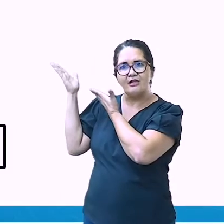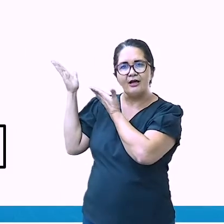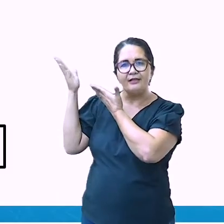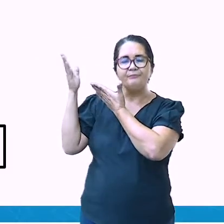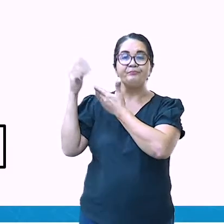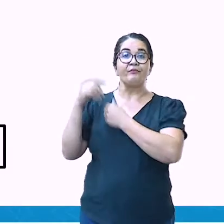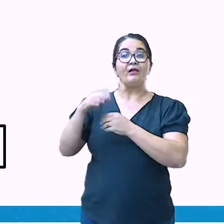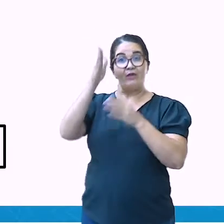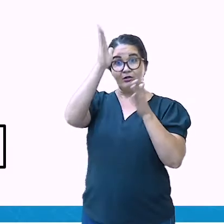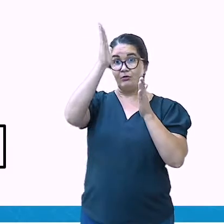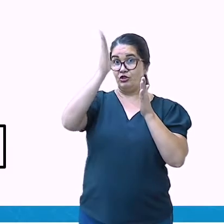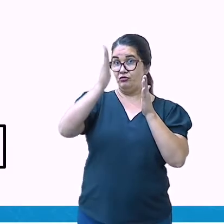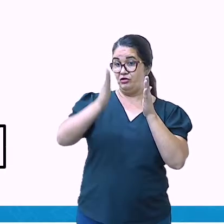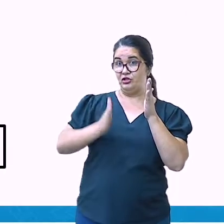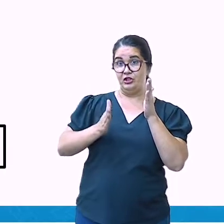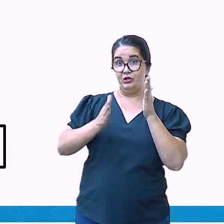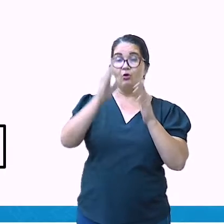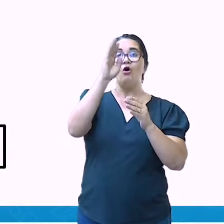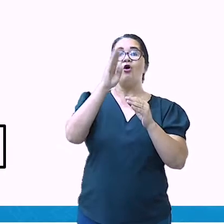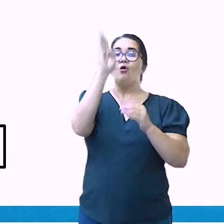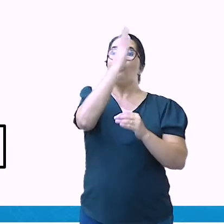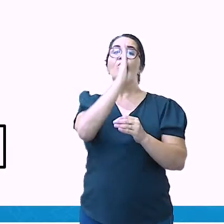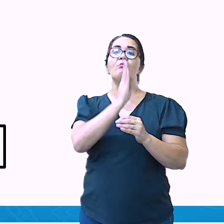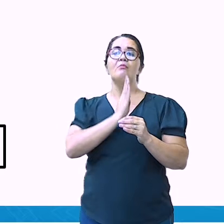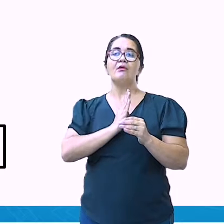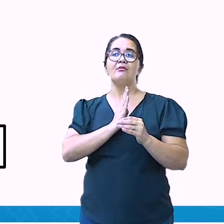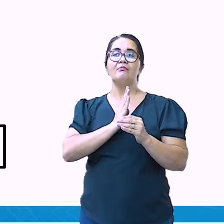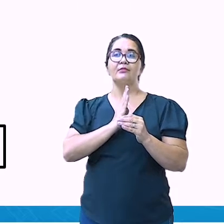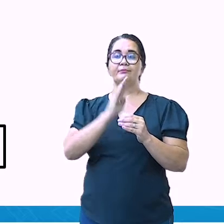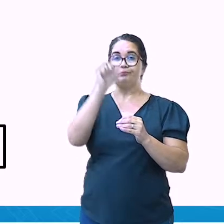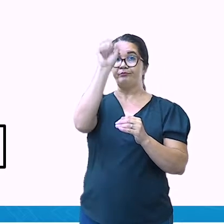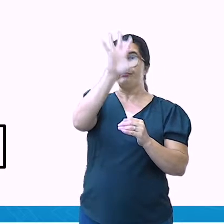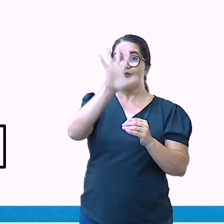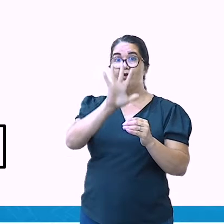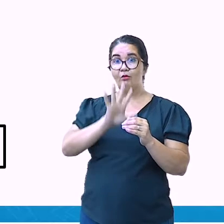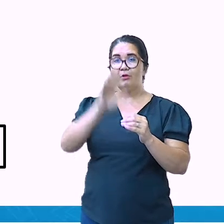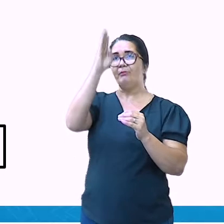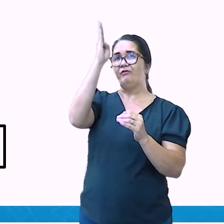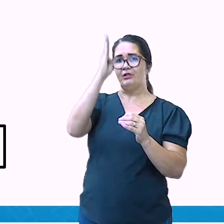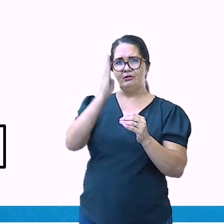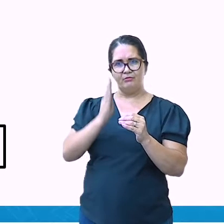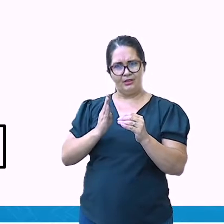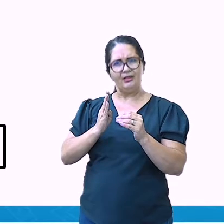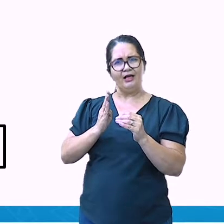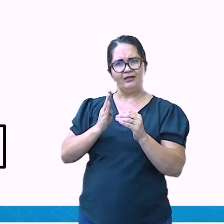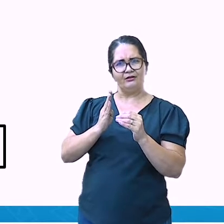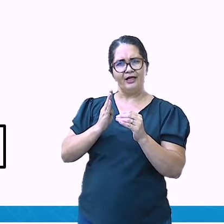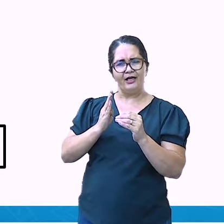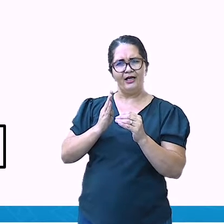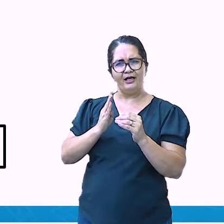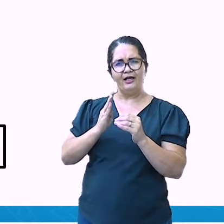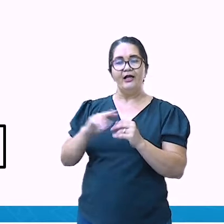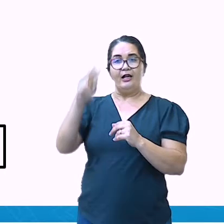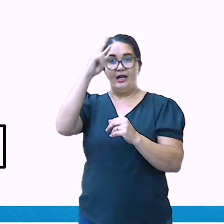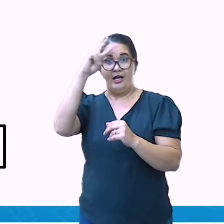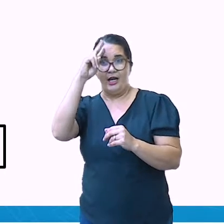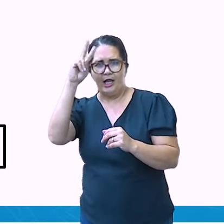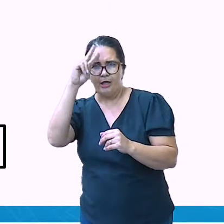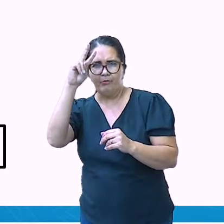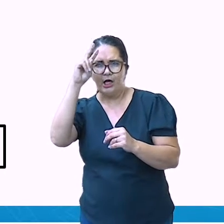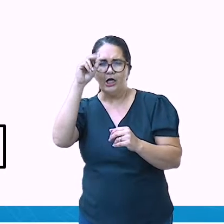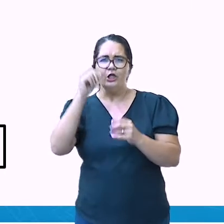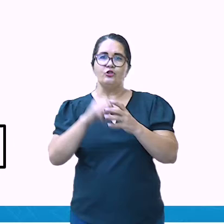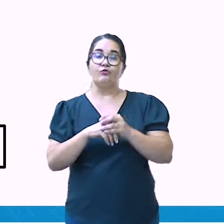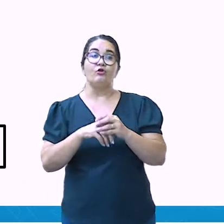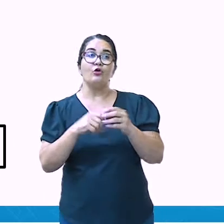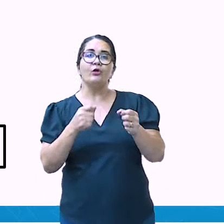só essa divisão. Por causa do Tratado de Tordesilhas, que os espanhóis e portugueses, né,